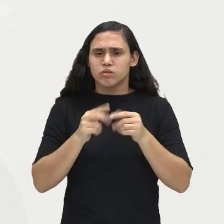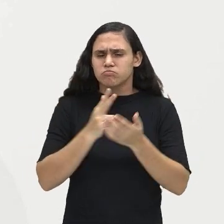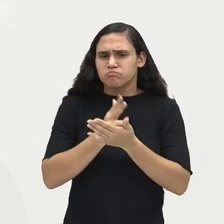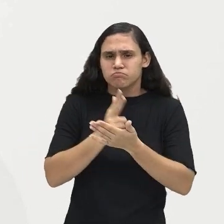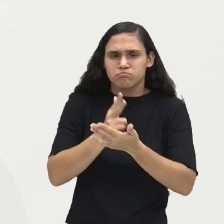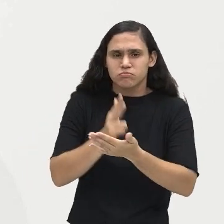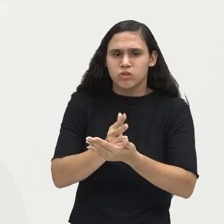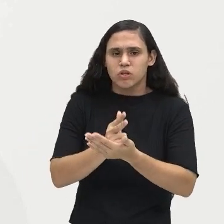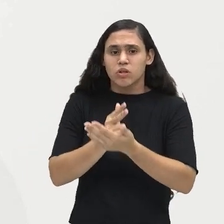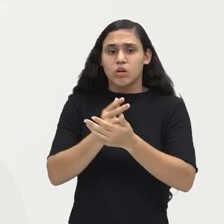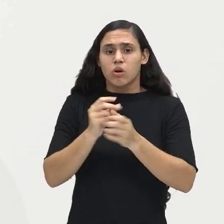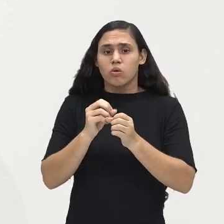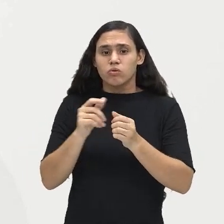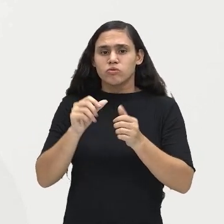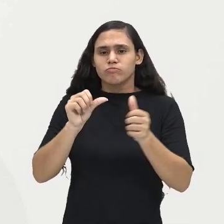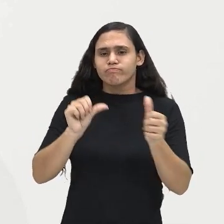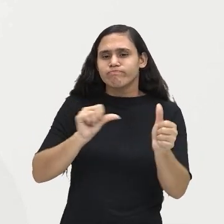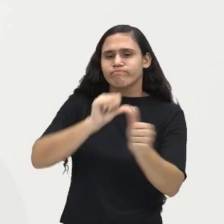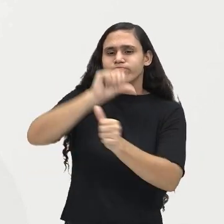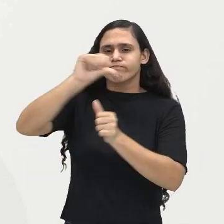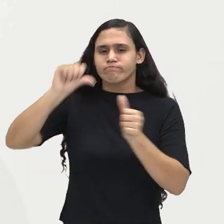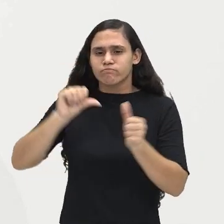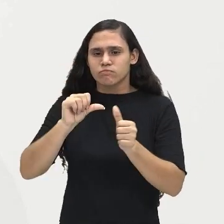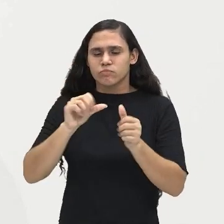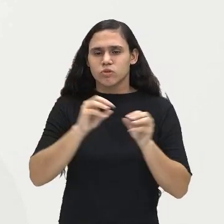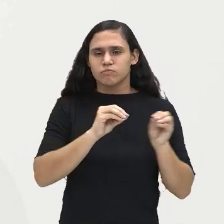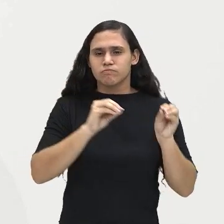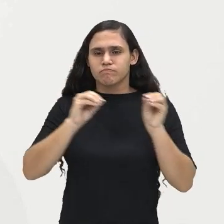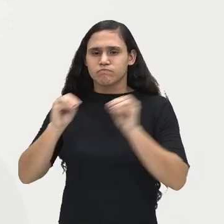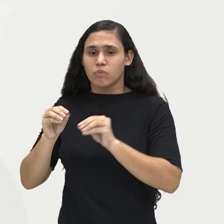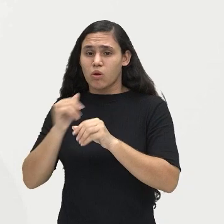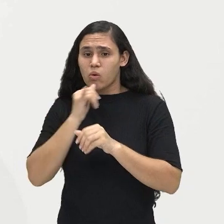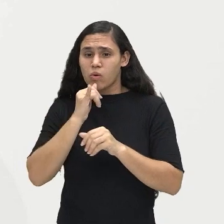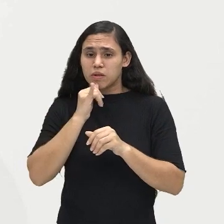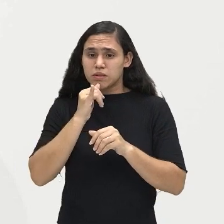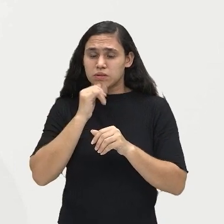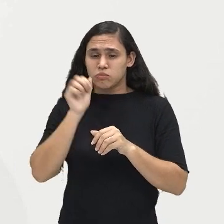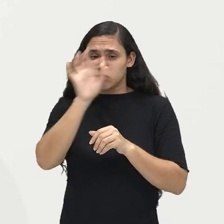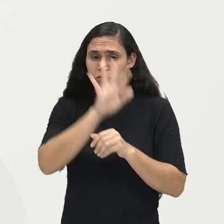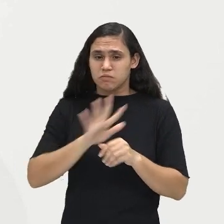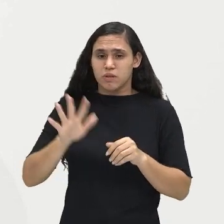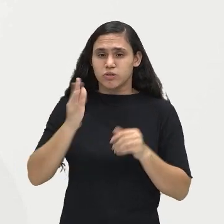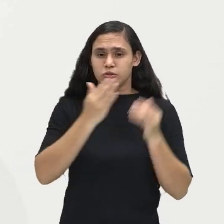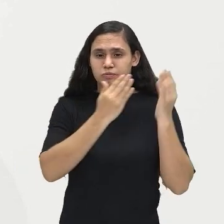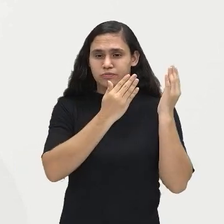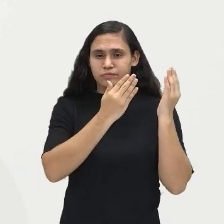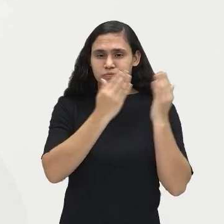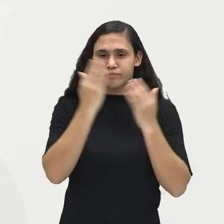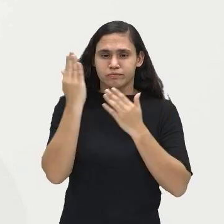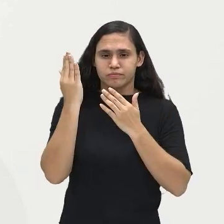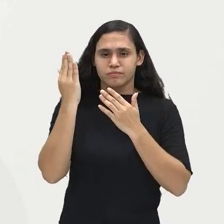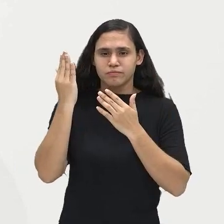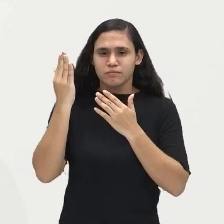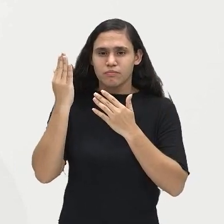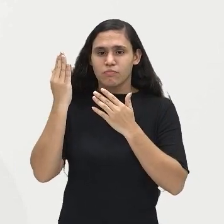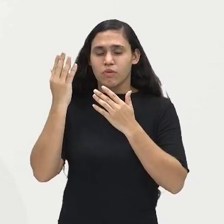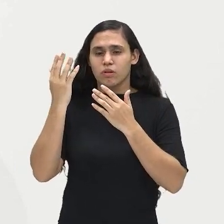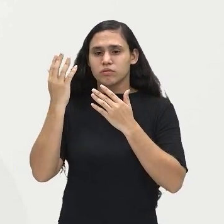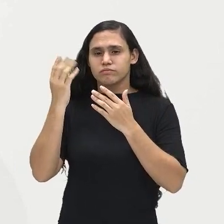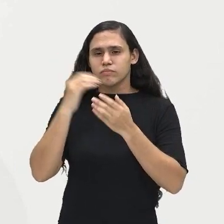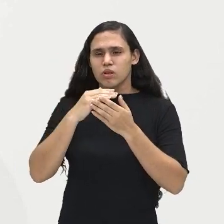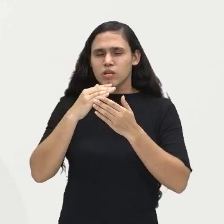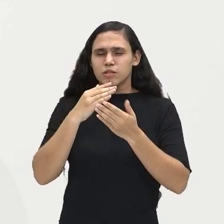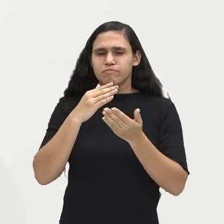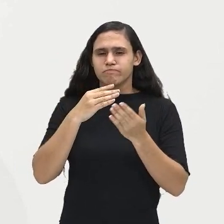um deslocamento. É como no nosso exemplo aqui, ó, as pastas dentro da nossa gaveta aqui, ó, ela está fazendo só um